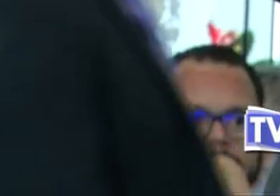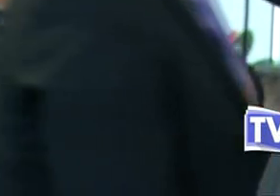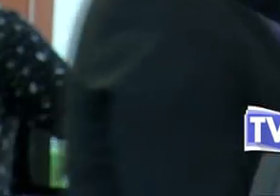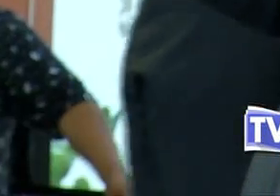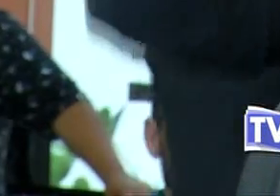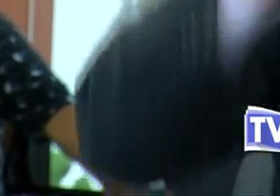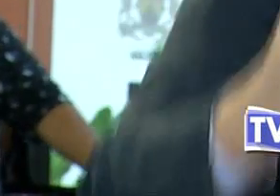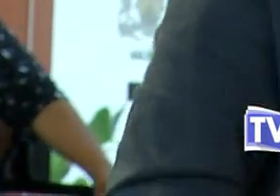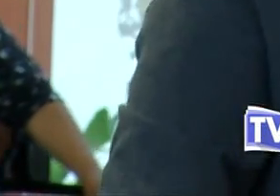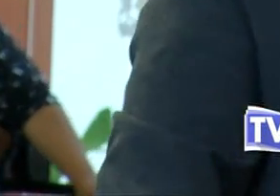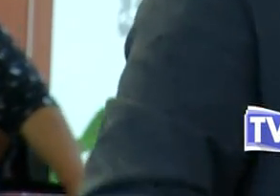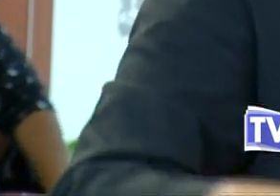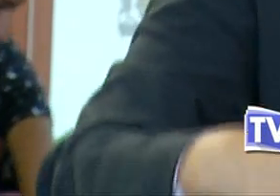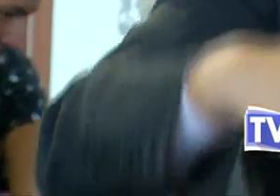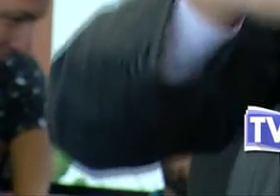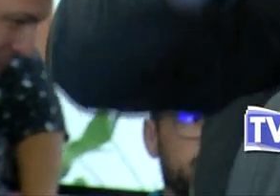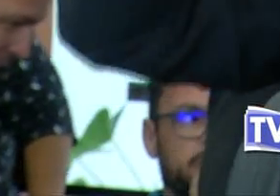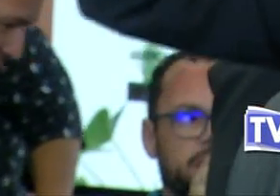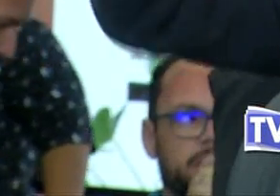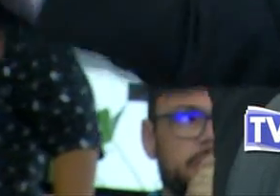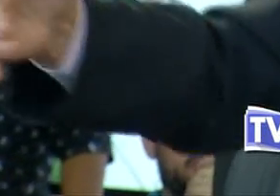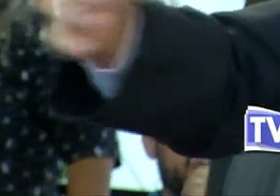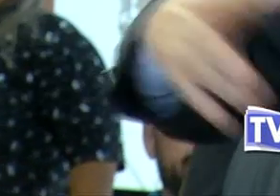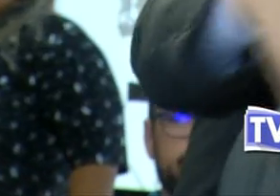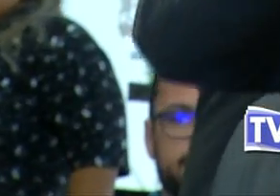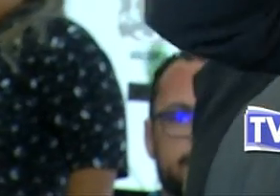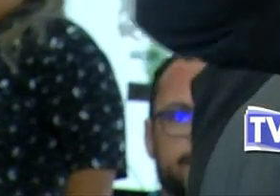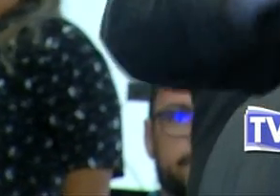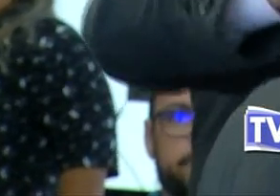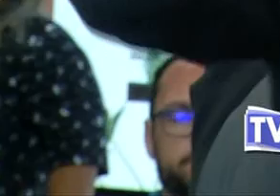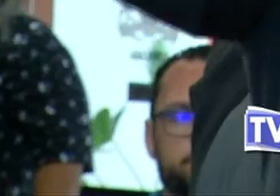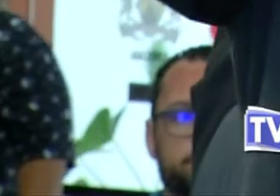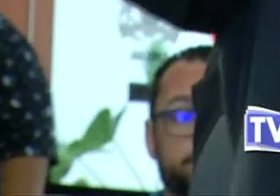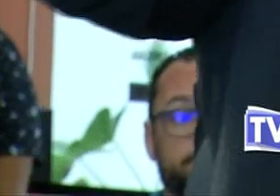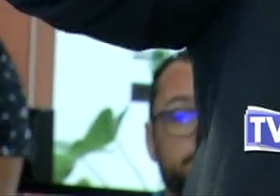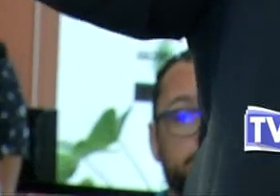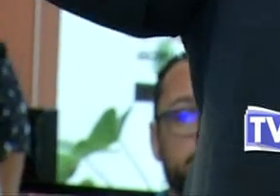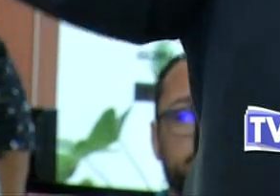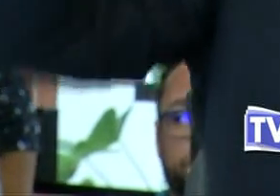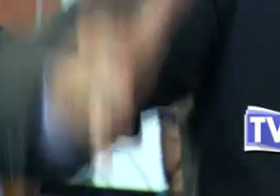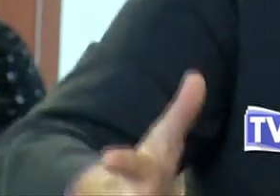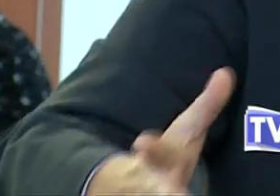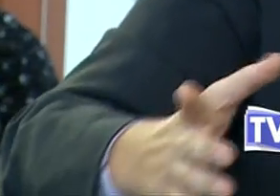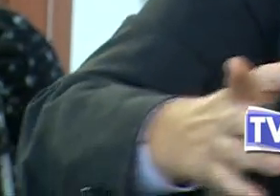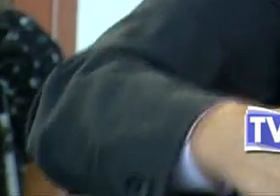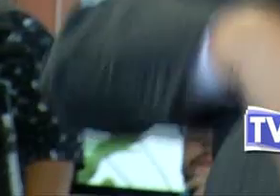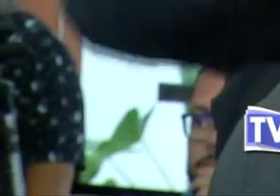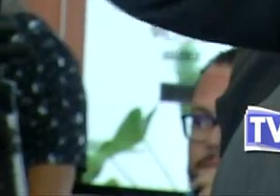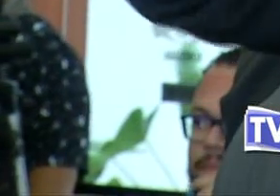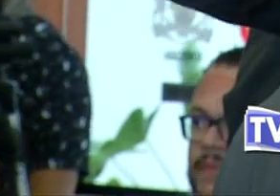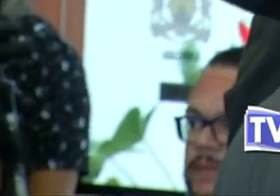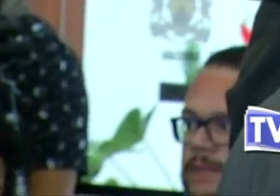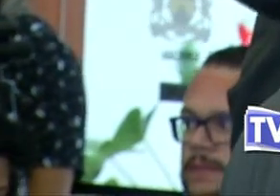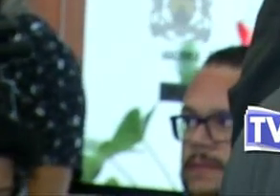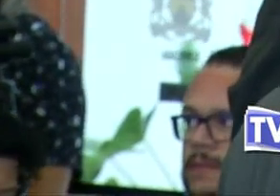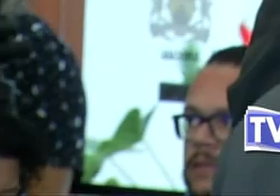do lado do Jardim Nova Esperança, que falam, muitos falam de um bairro perigoso, mas para mim é um bairro maravilhoso, onde 99,9%